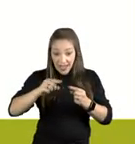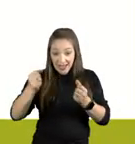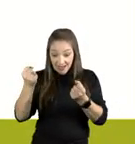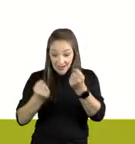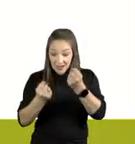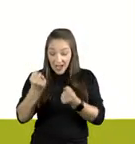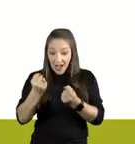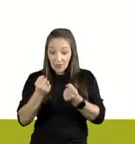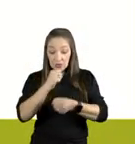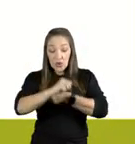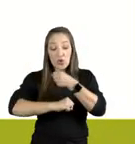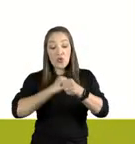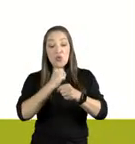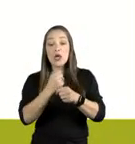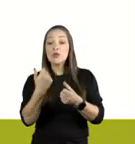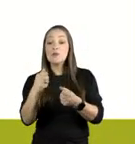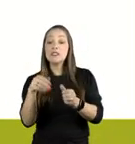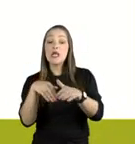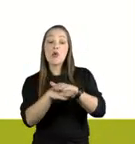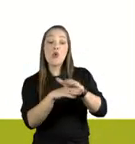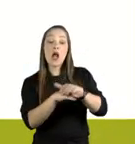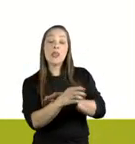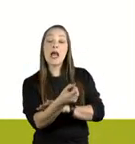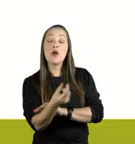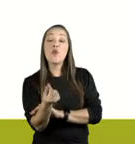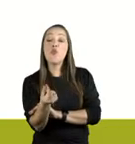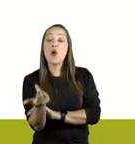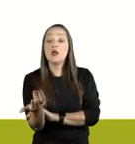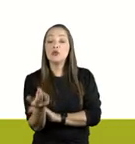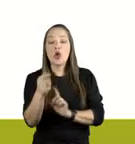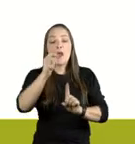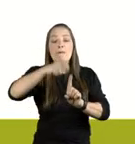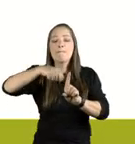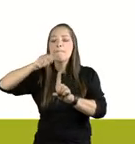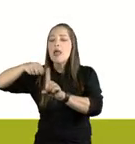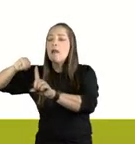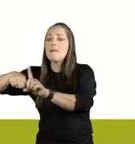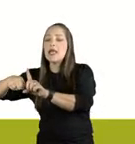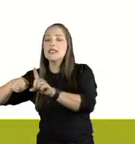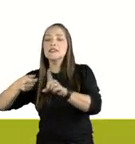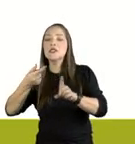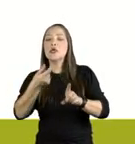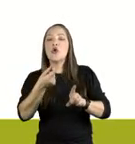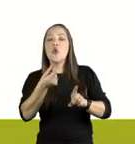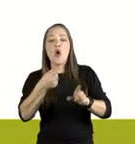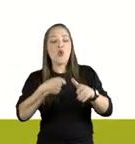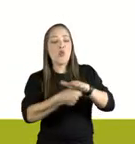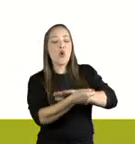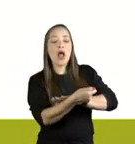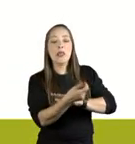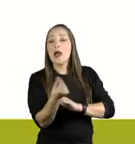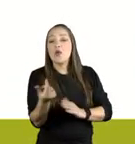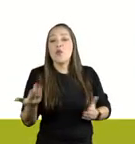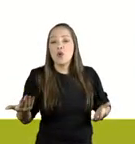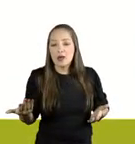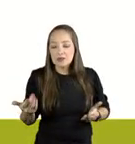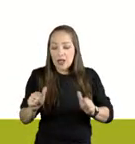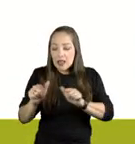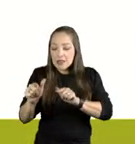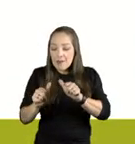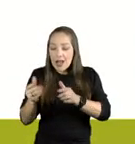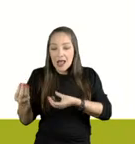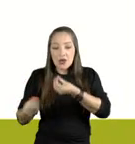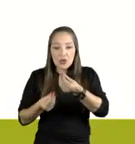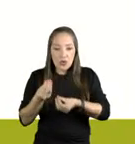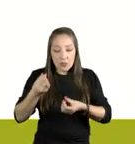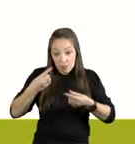ano? Quanto eu vou precisar por mês? Quanto eu vou precisar trabalhar para chegar nisso? Tá? Por quê? Eu acho que só